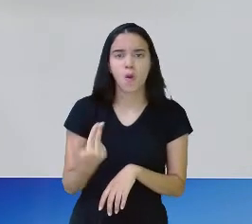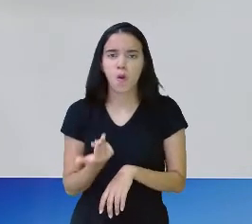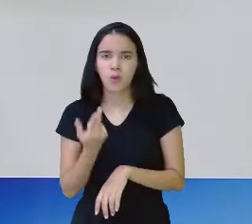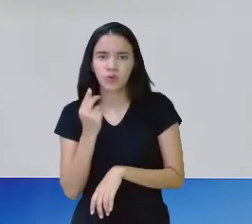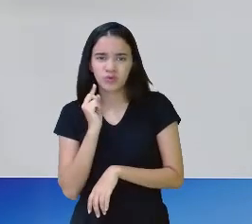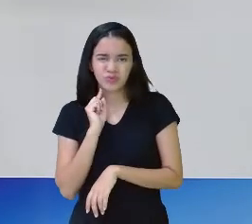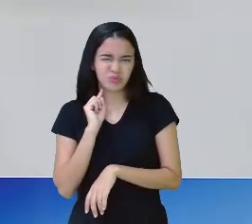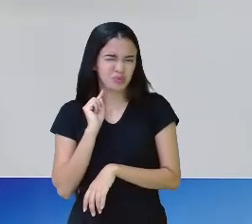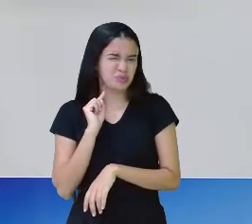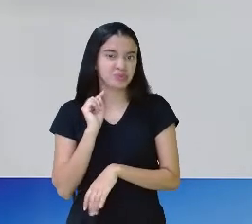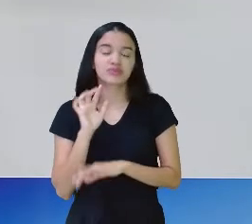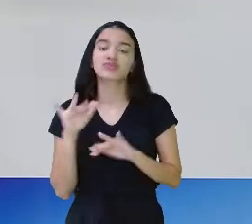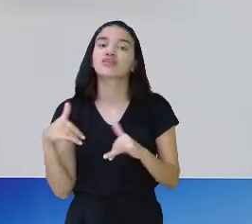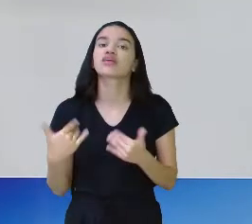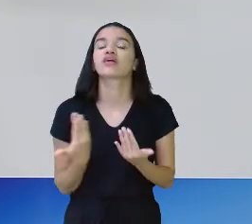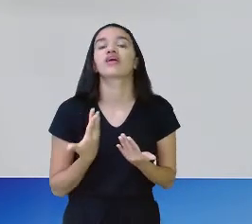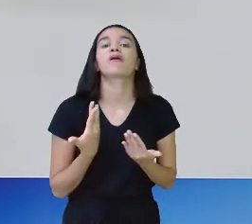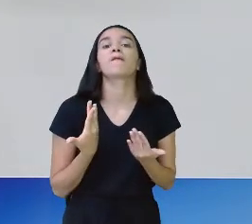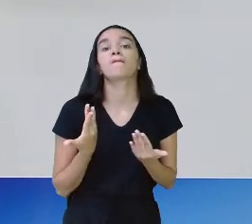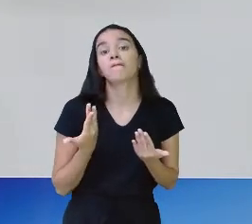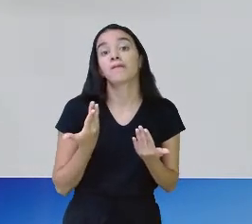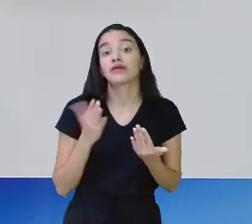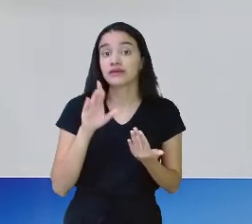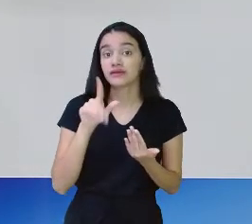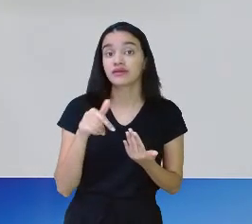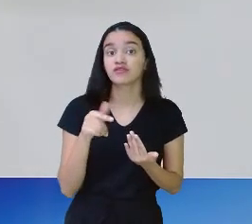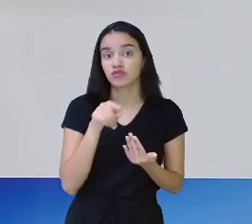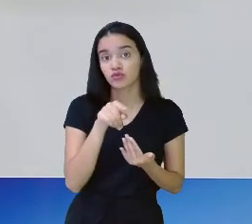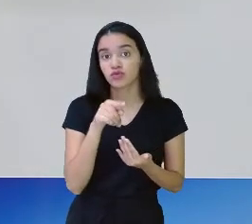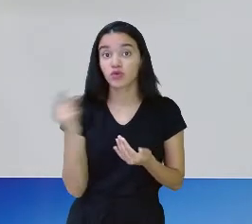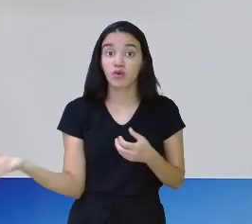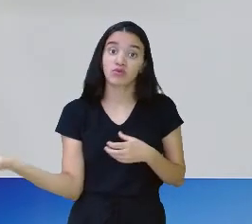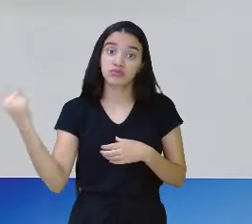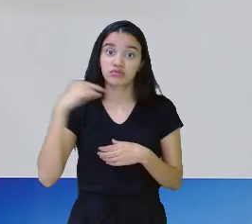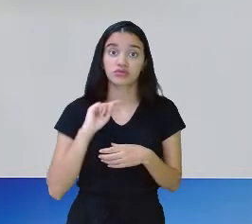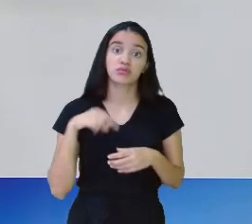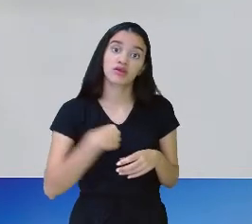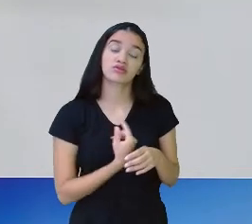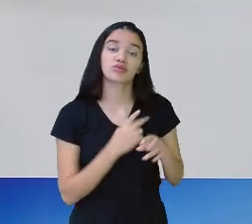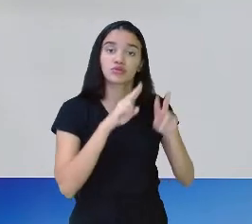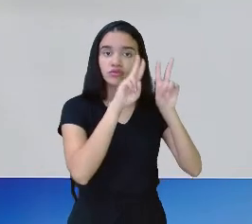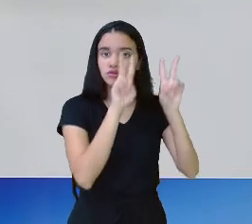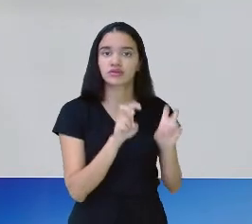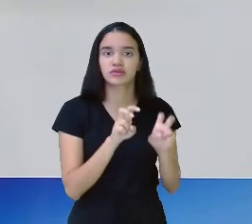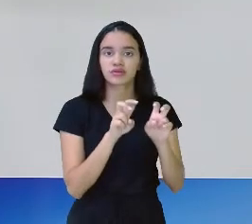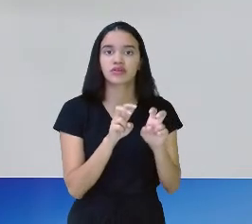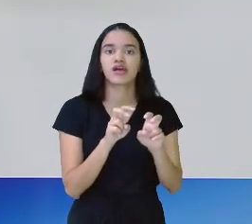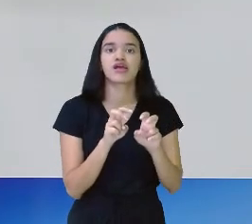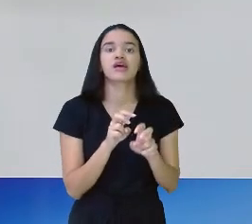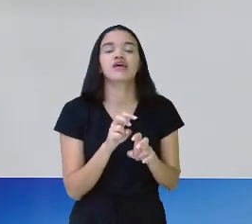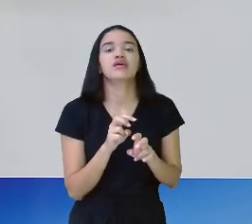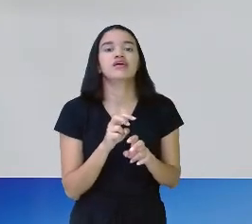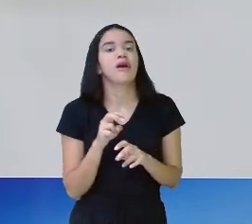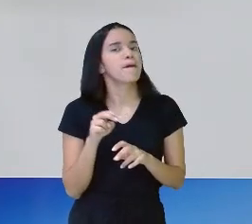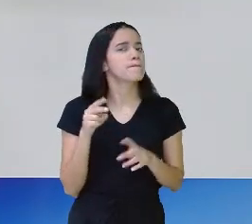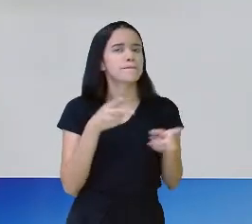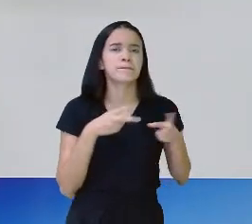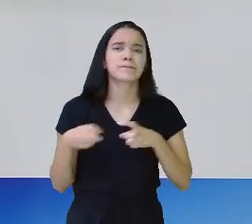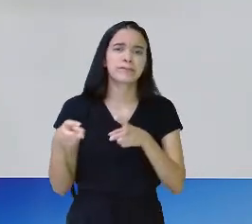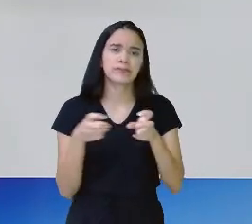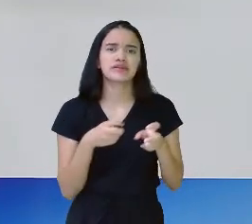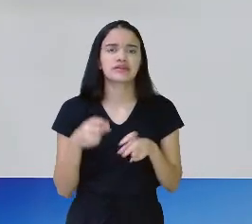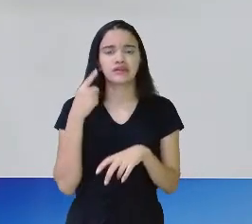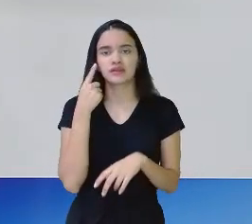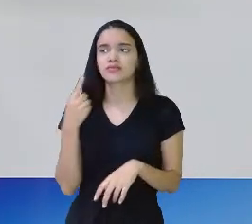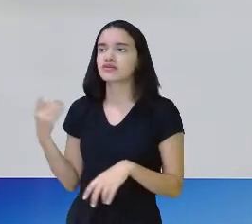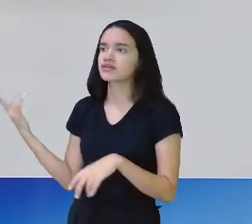Eu já vi que alguns sentiram nojo. E, voltando para o nosso tema, sinais de pontuação. Observe que nesse